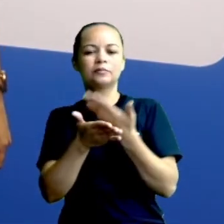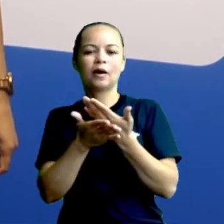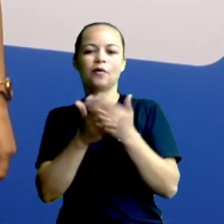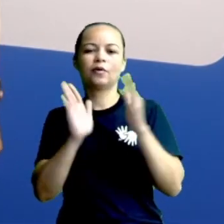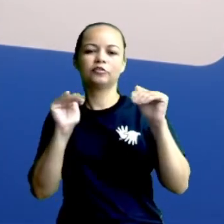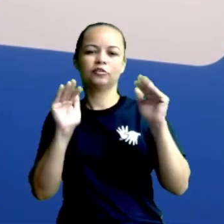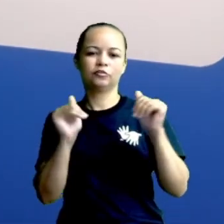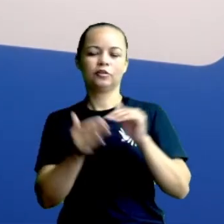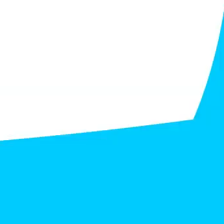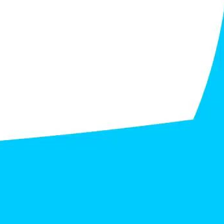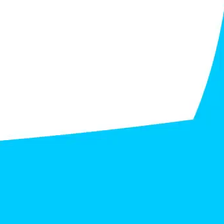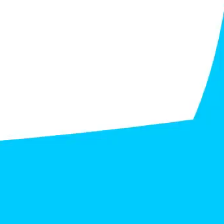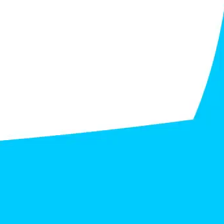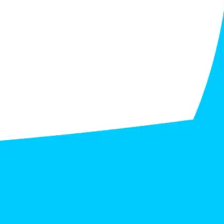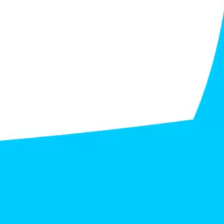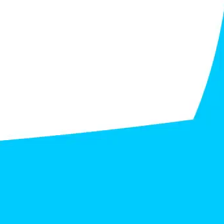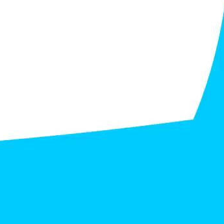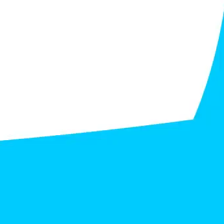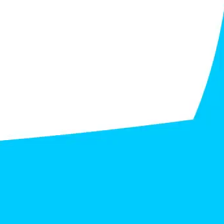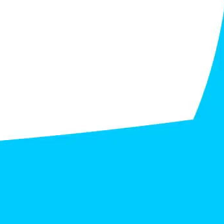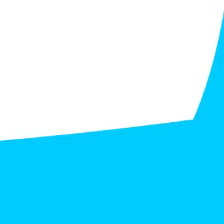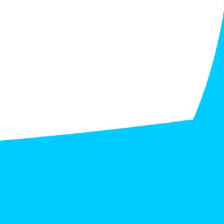e até lá